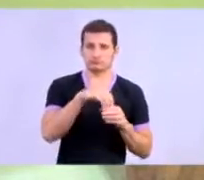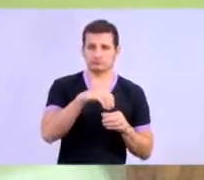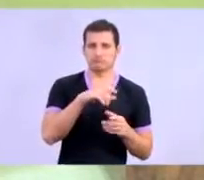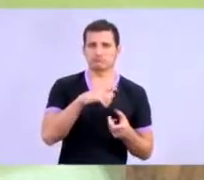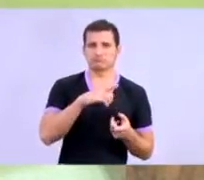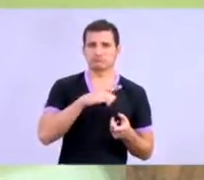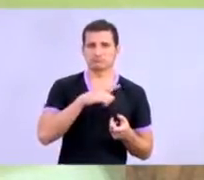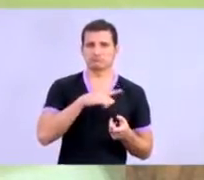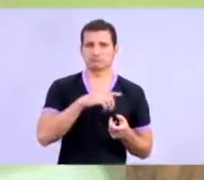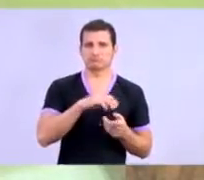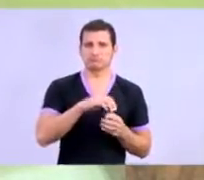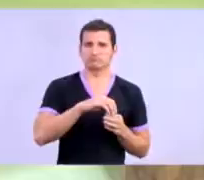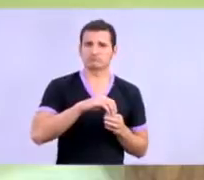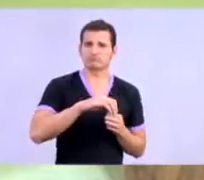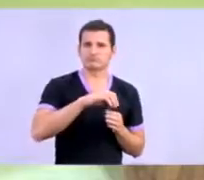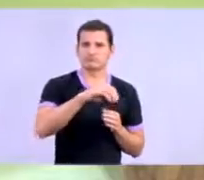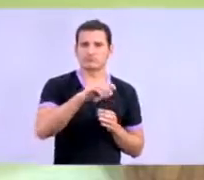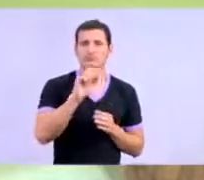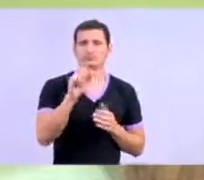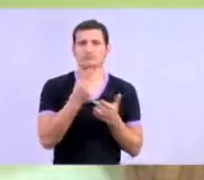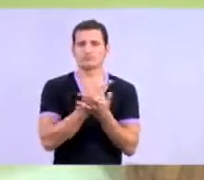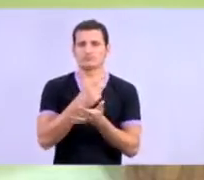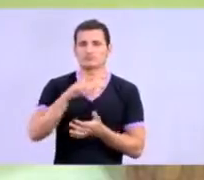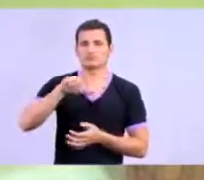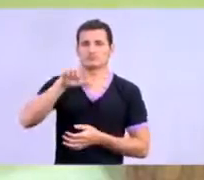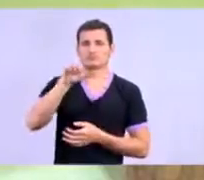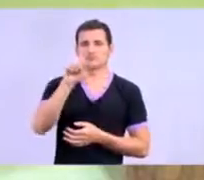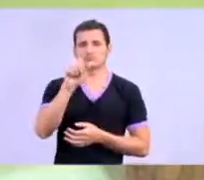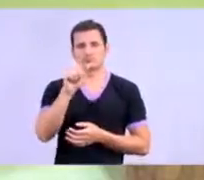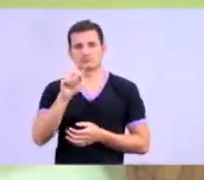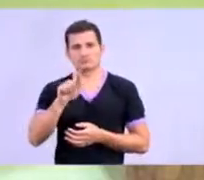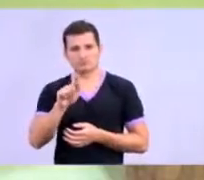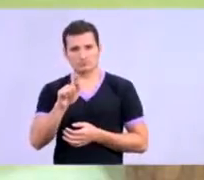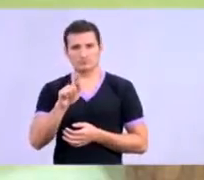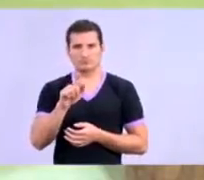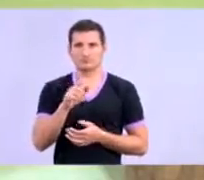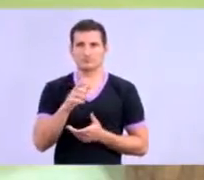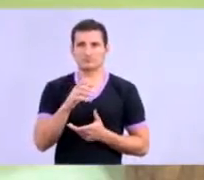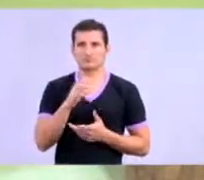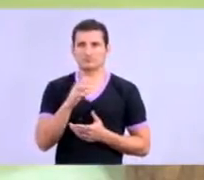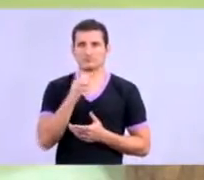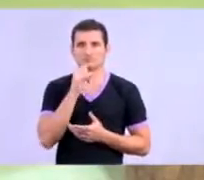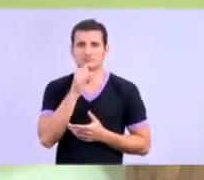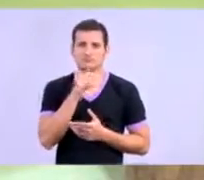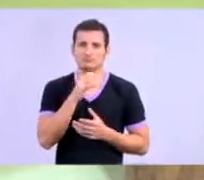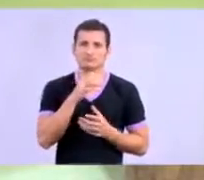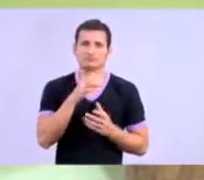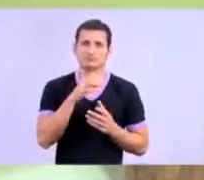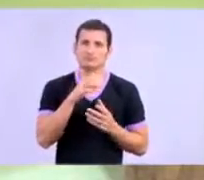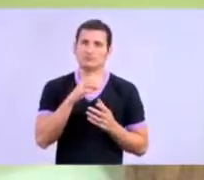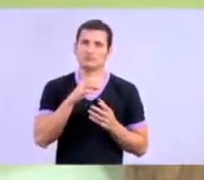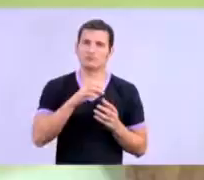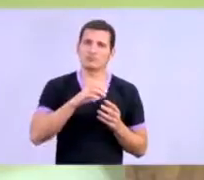lag acontece exatamente quando há essa característica de